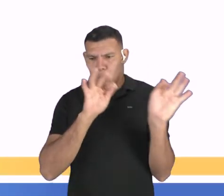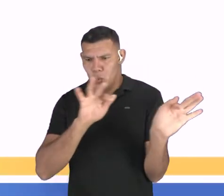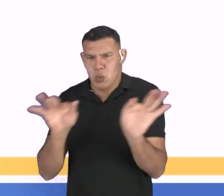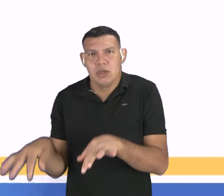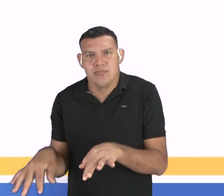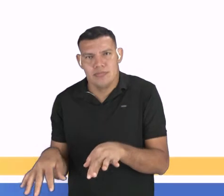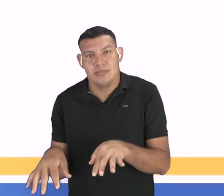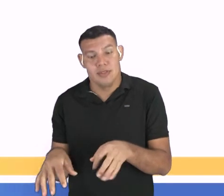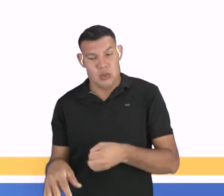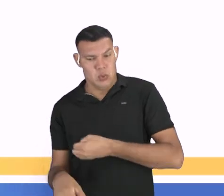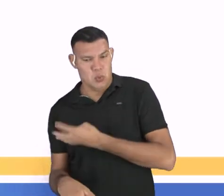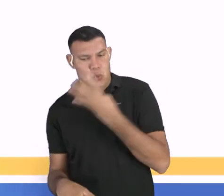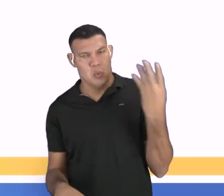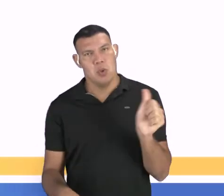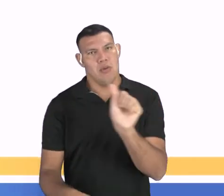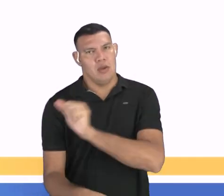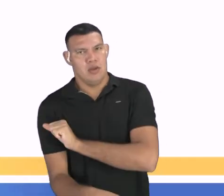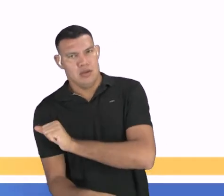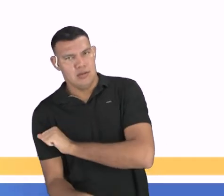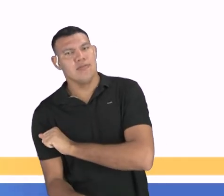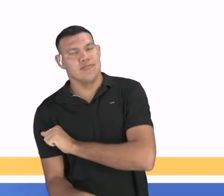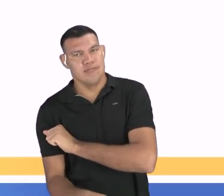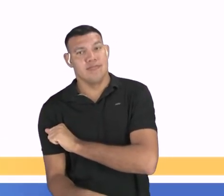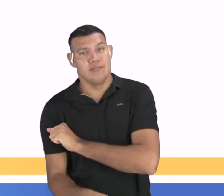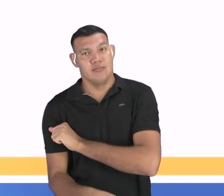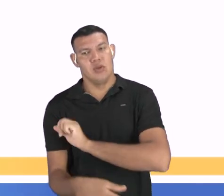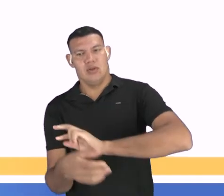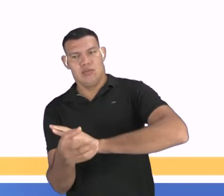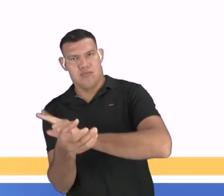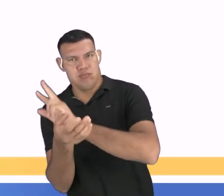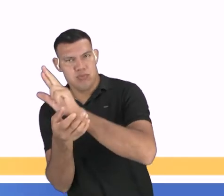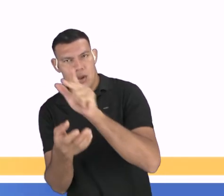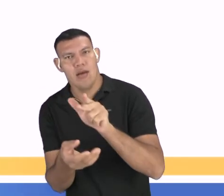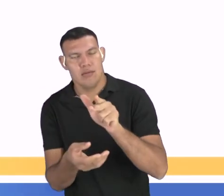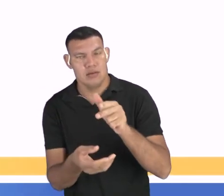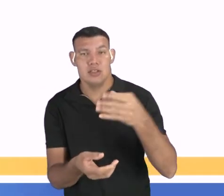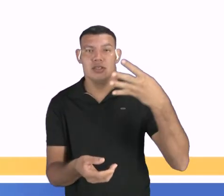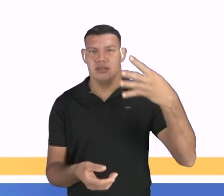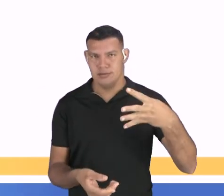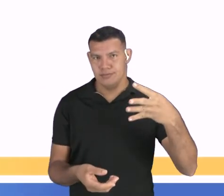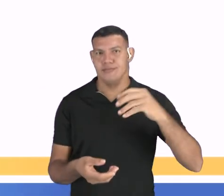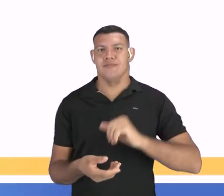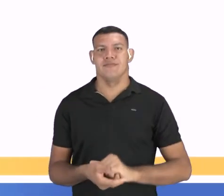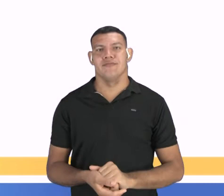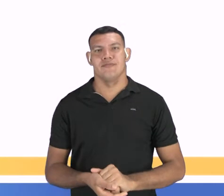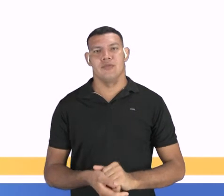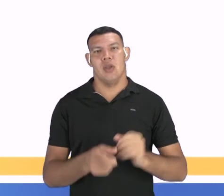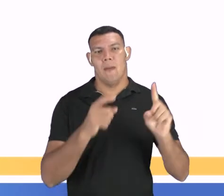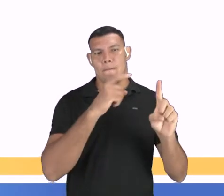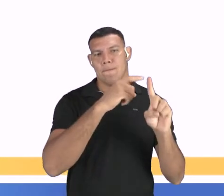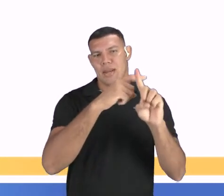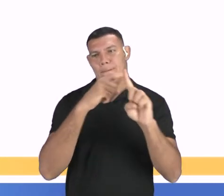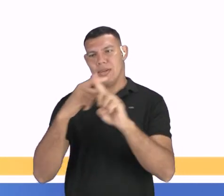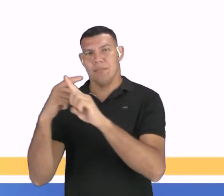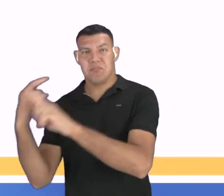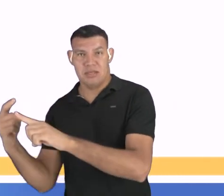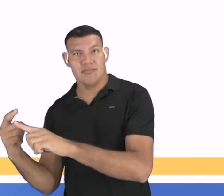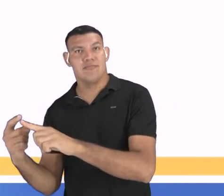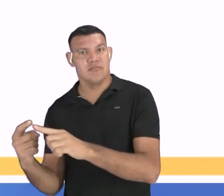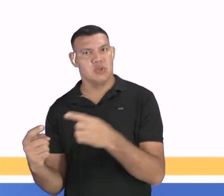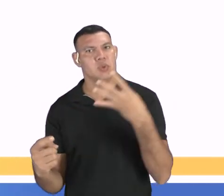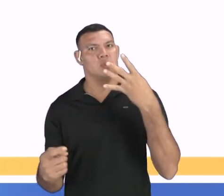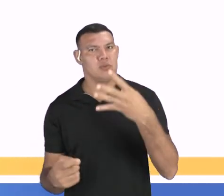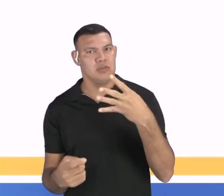quantidade de alunos na turma deve ser um múltiplo de 4. Bom, então observando os múltiplos de 4 que estão